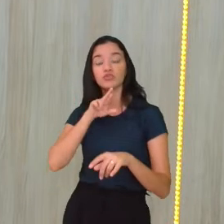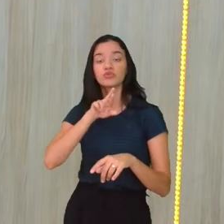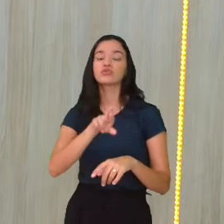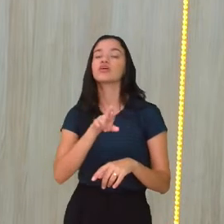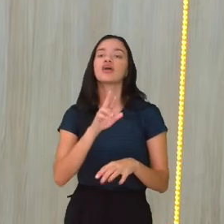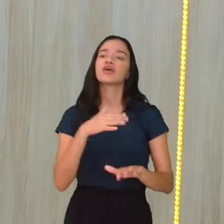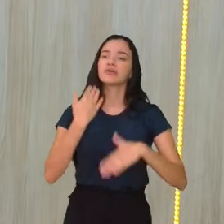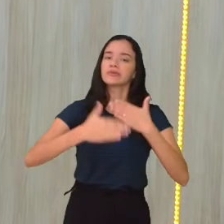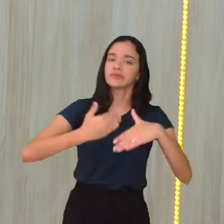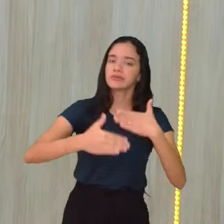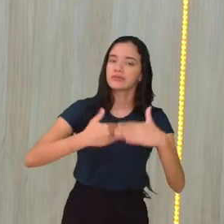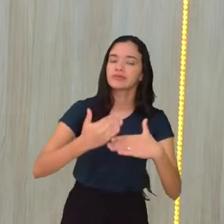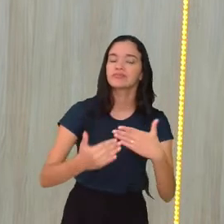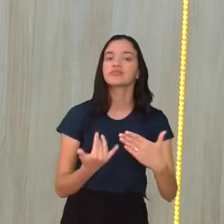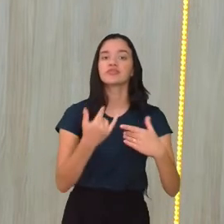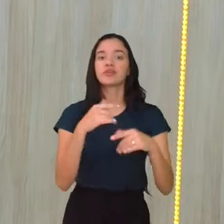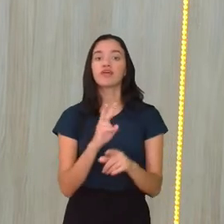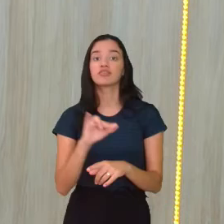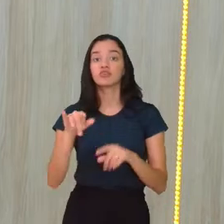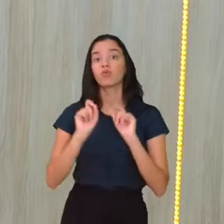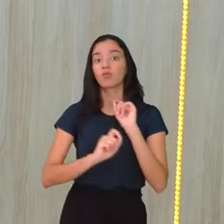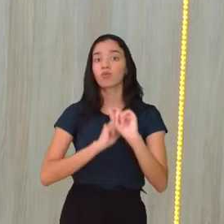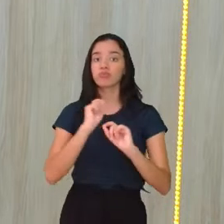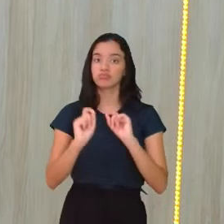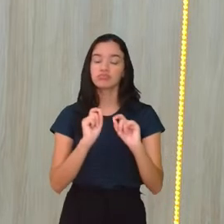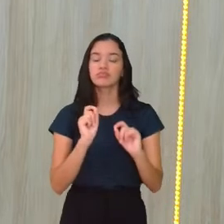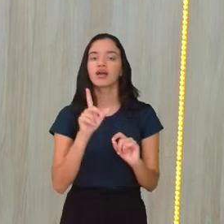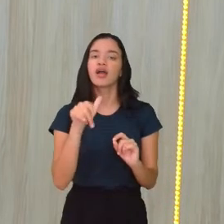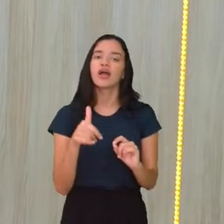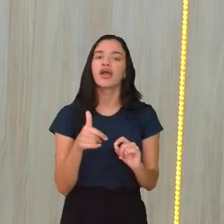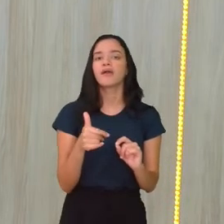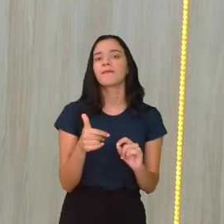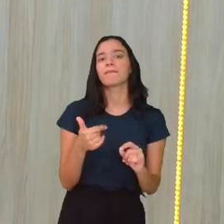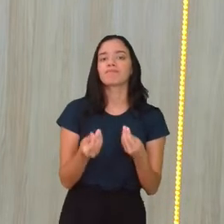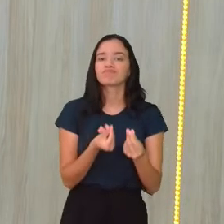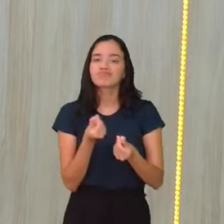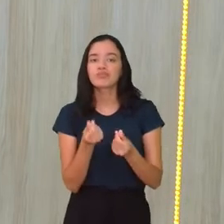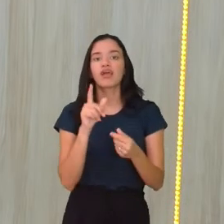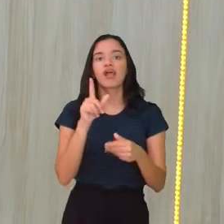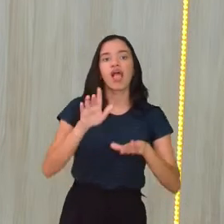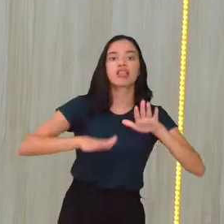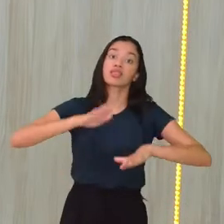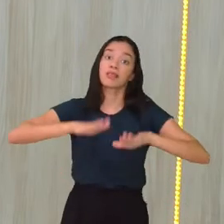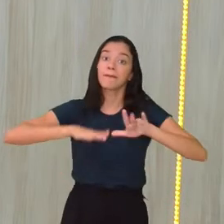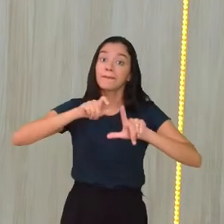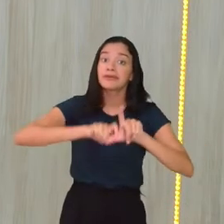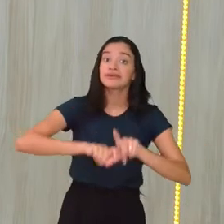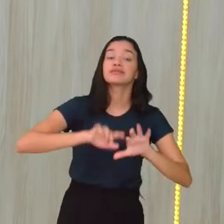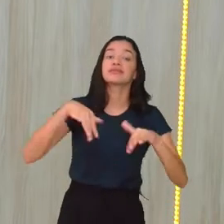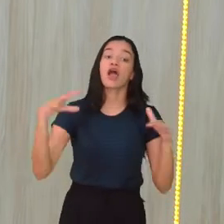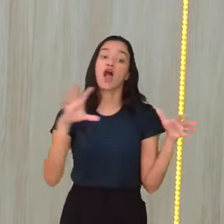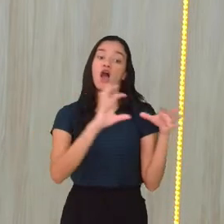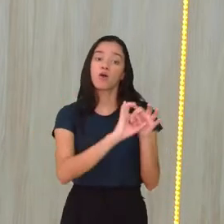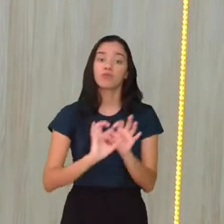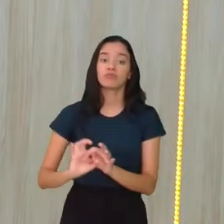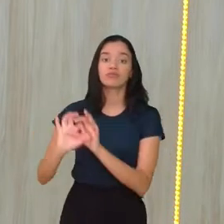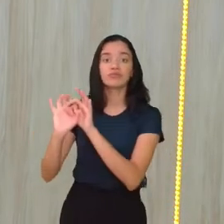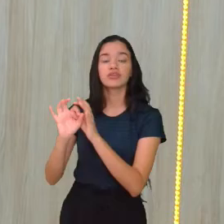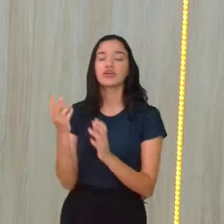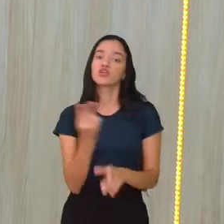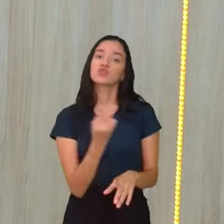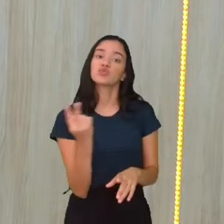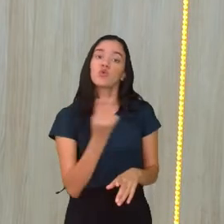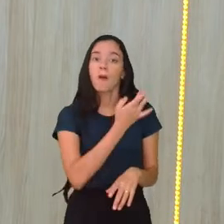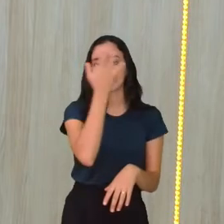o desempenho vai ser, querendo ou não, dependente da união aí dessas